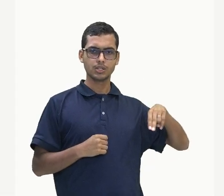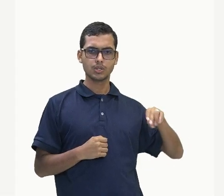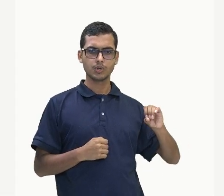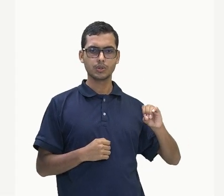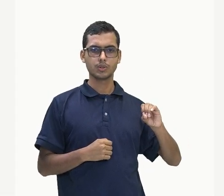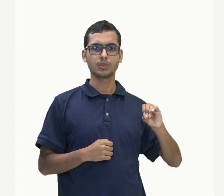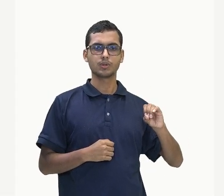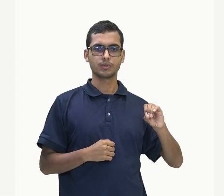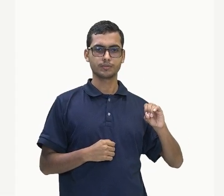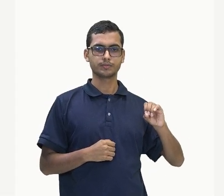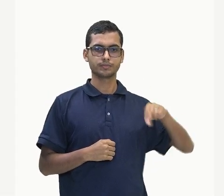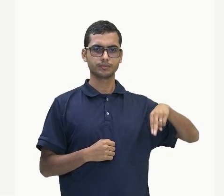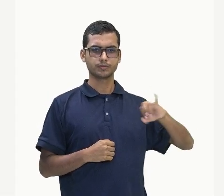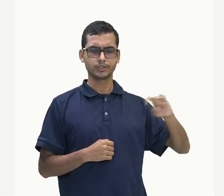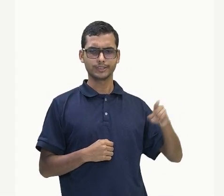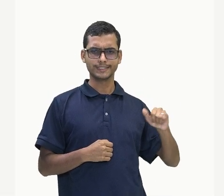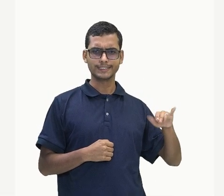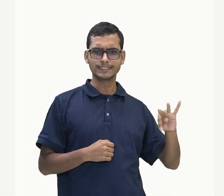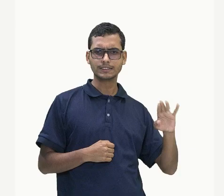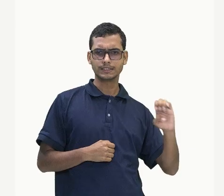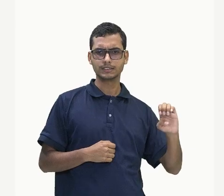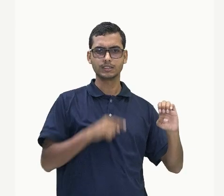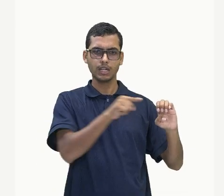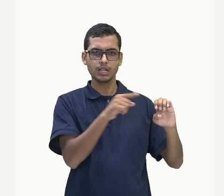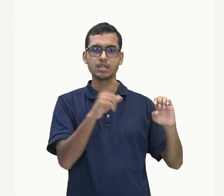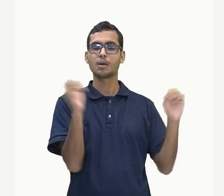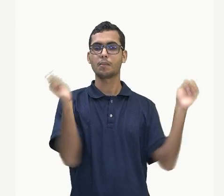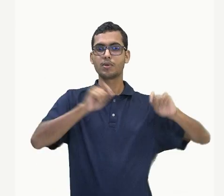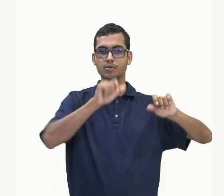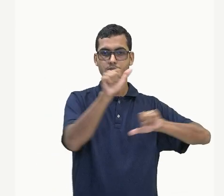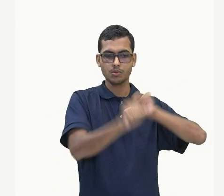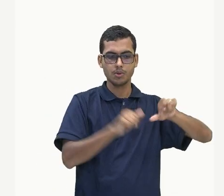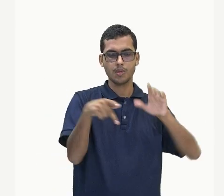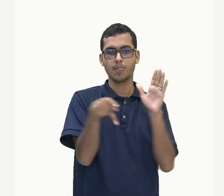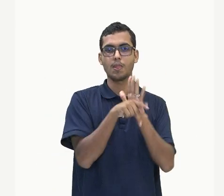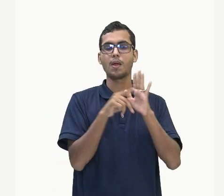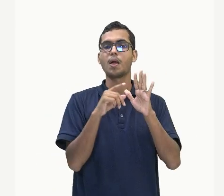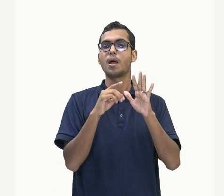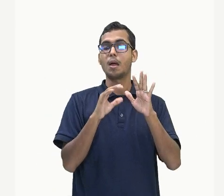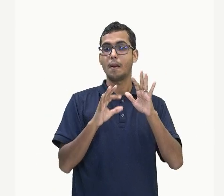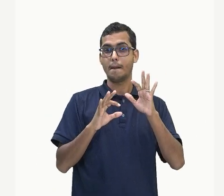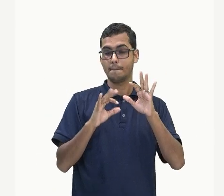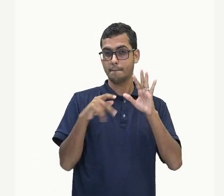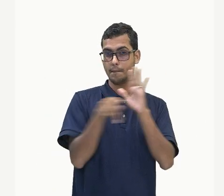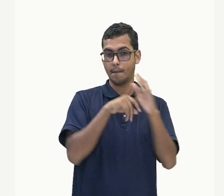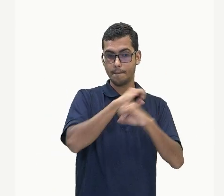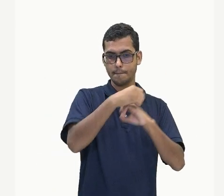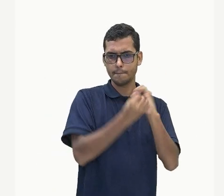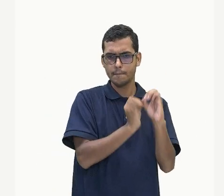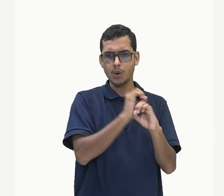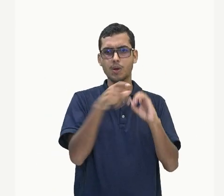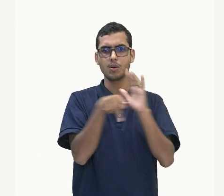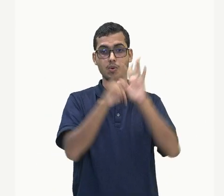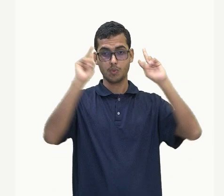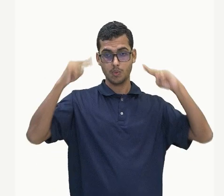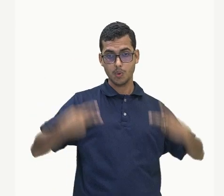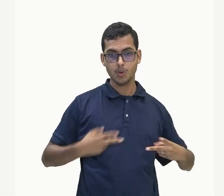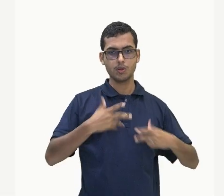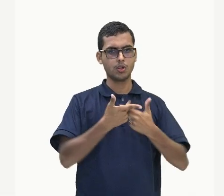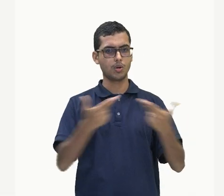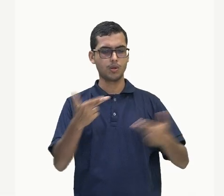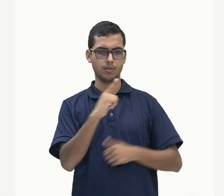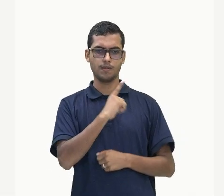alterar as moléculas dos seres vivos ou arrancar elétrons dos átomos. Já as não ionizantes são aquelas que não têm